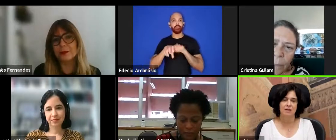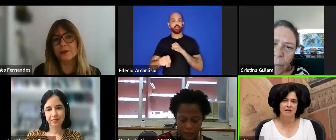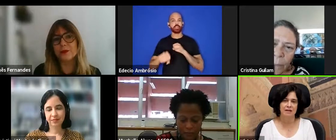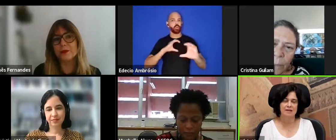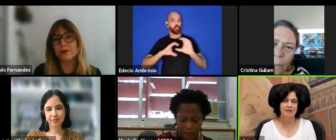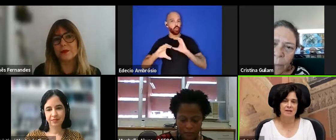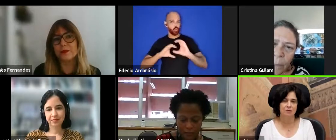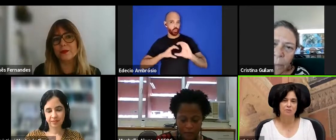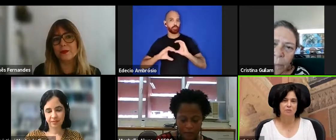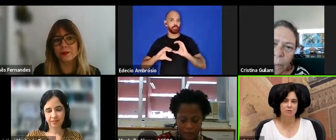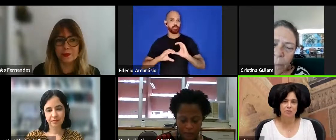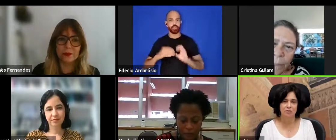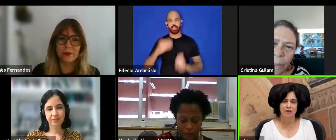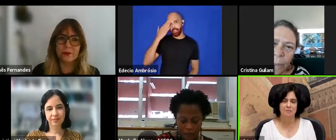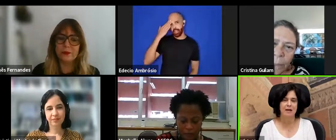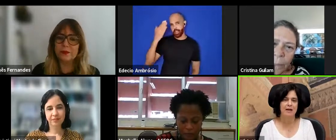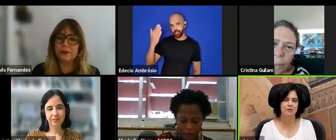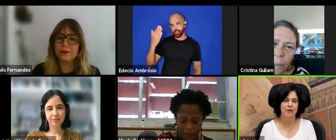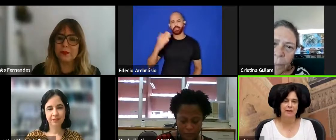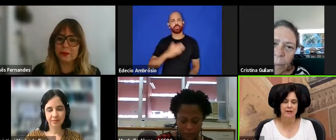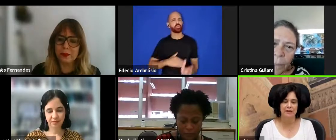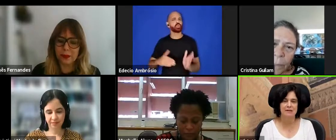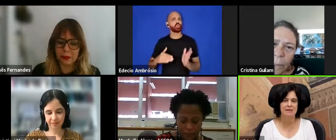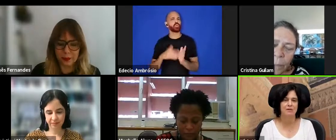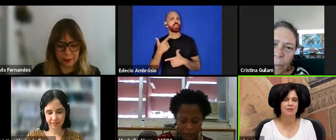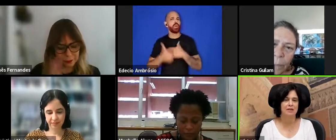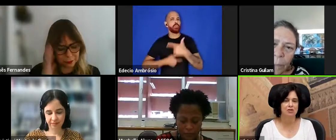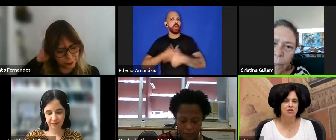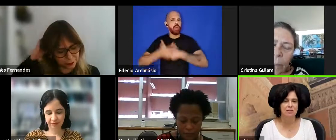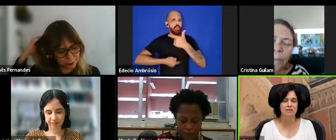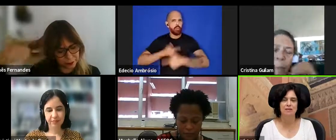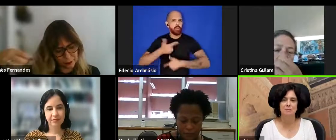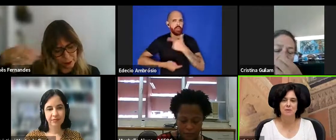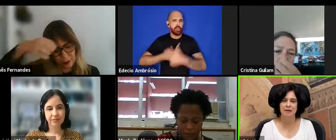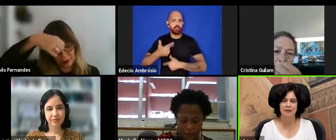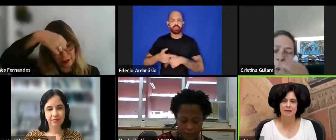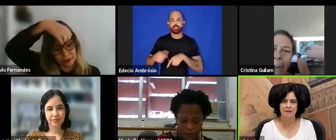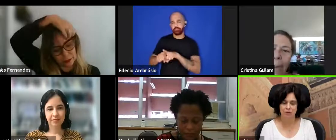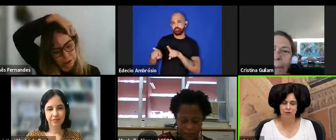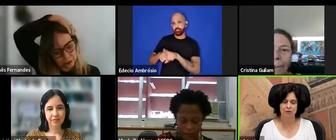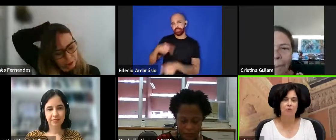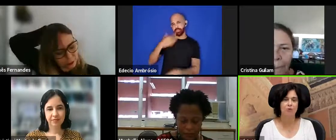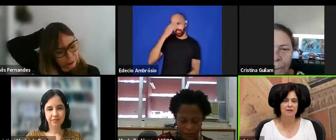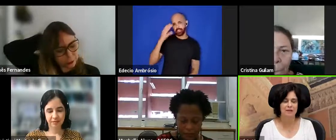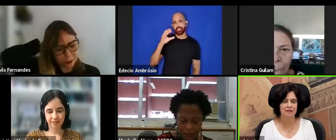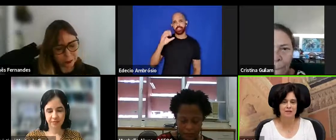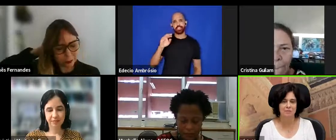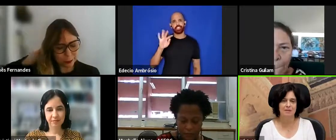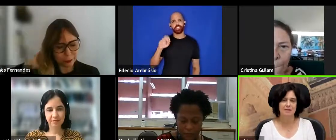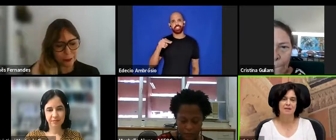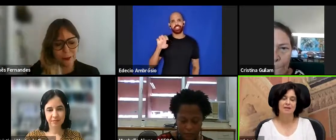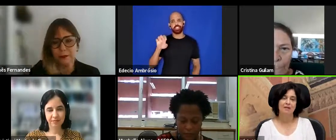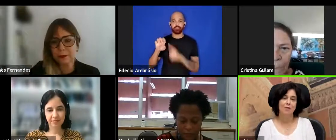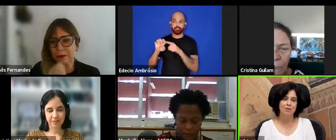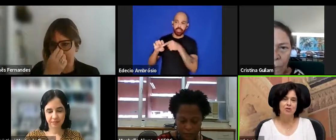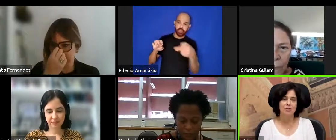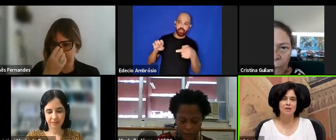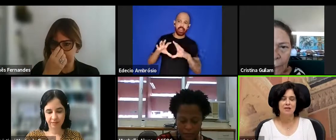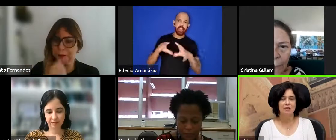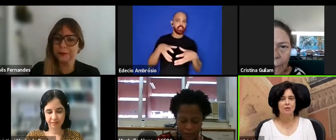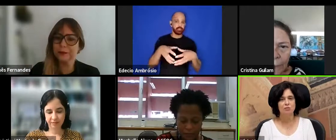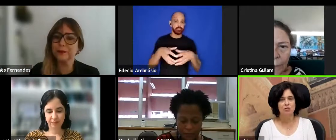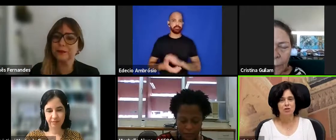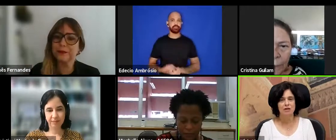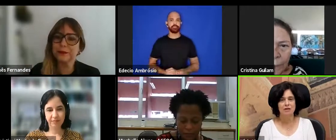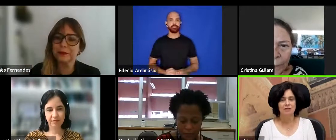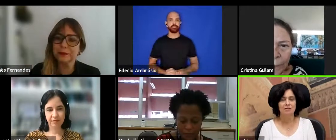Comunicação, agradecendo por todo o trabalho e agradecendo a Cristiane também, agradeço a toda a equipe. Hoje